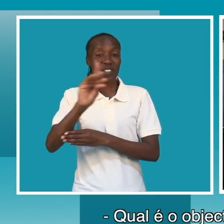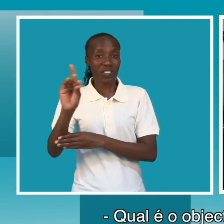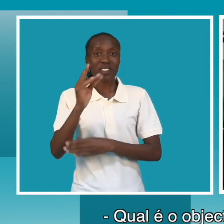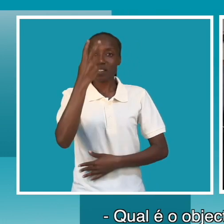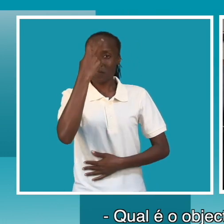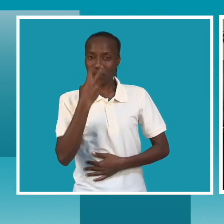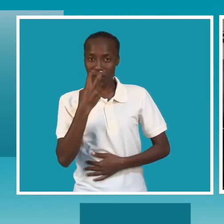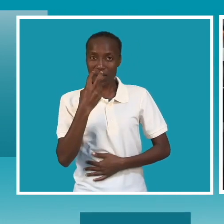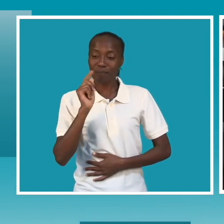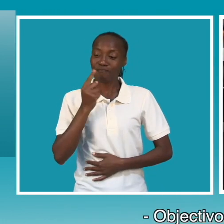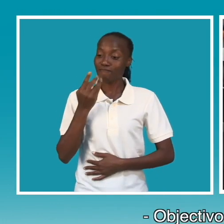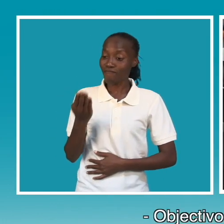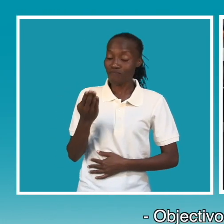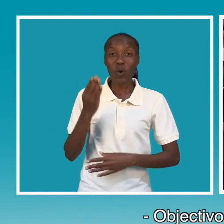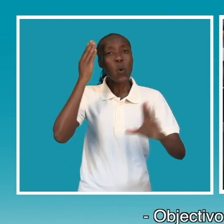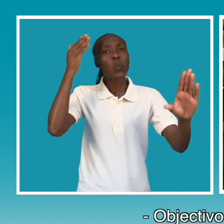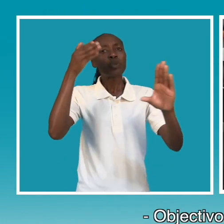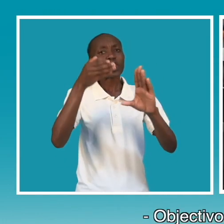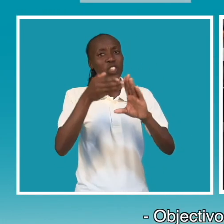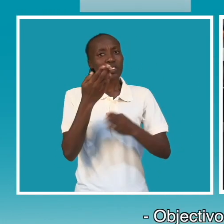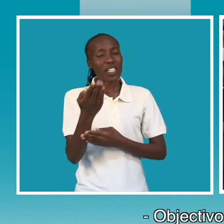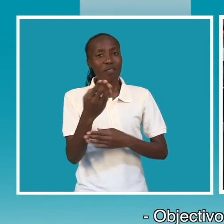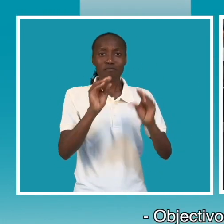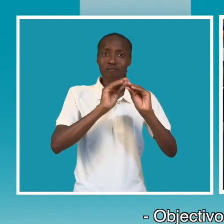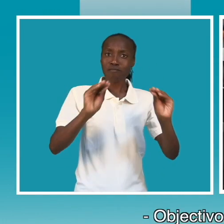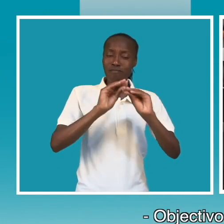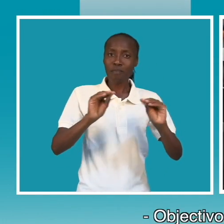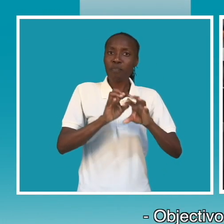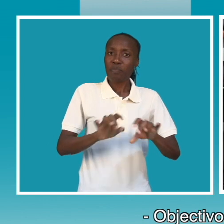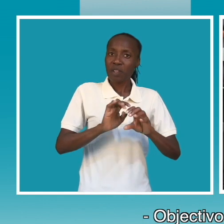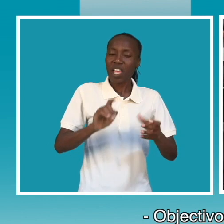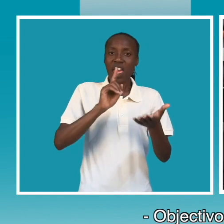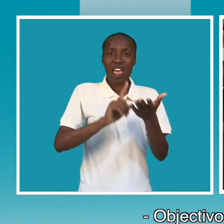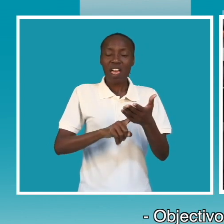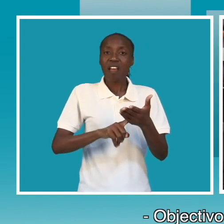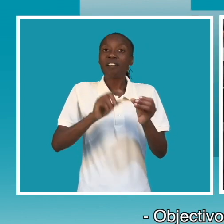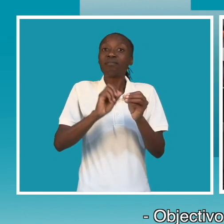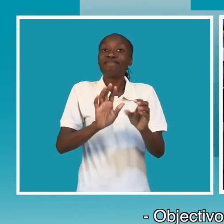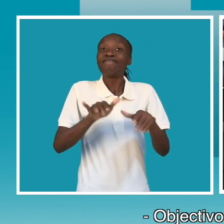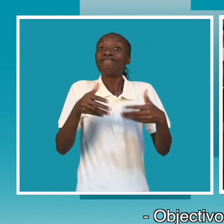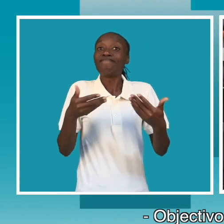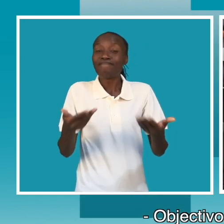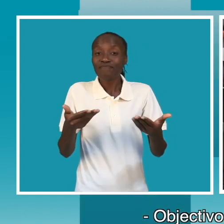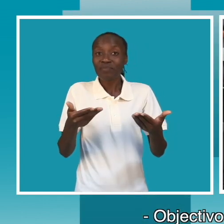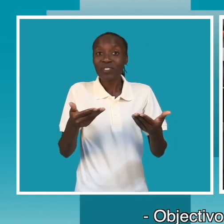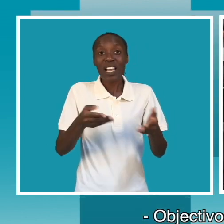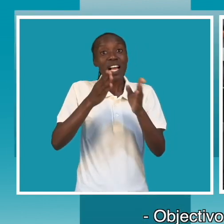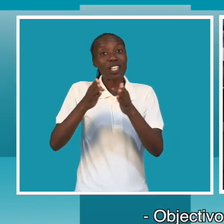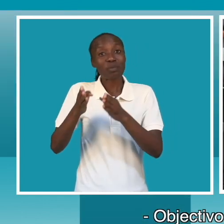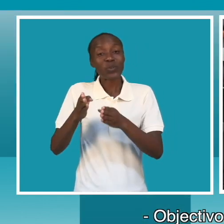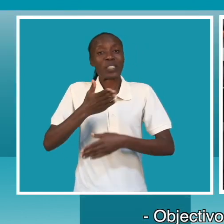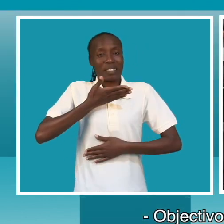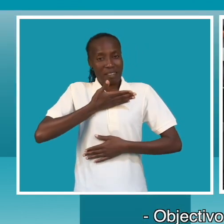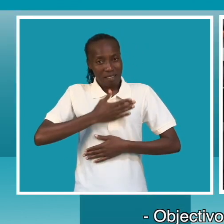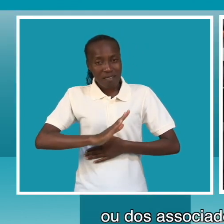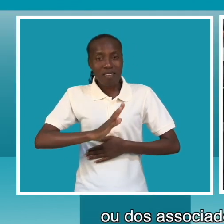deficiência visual? O objetivo das aulas de informática foi um dos clamores